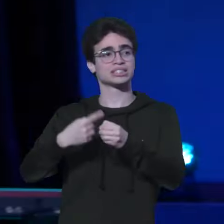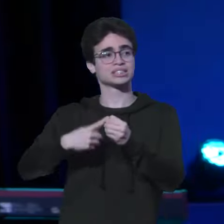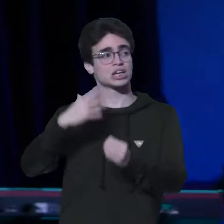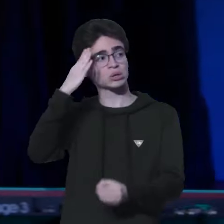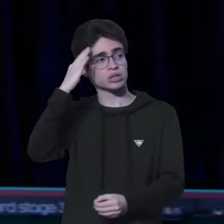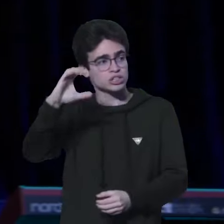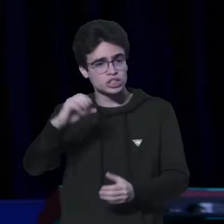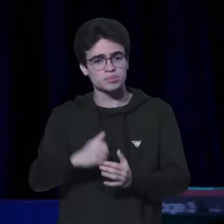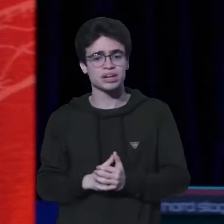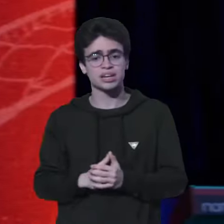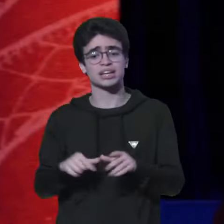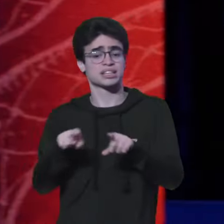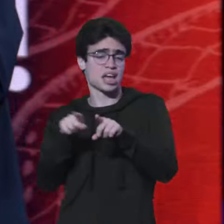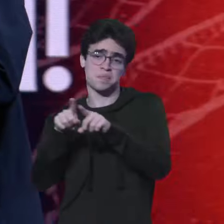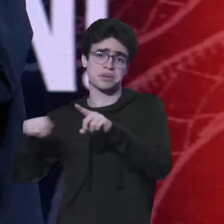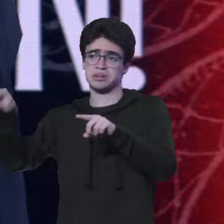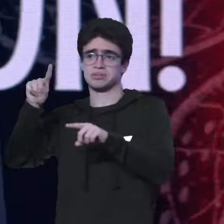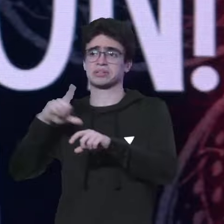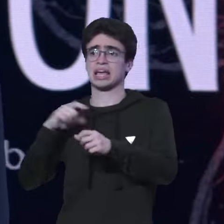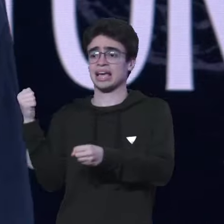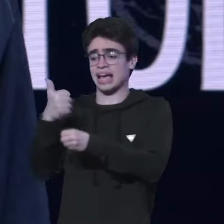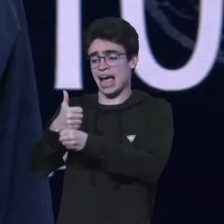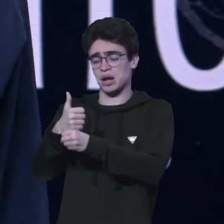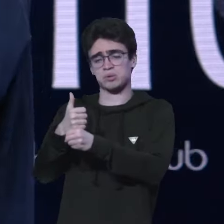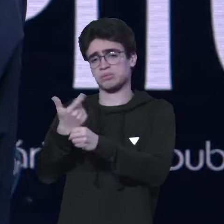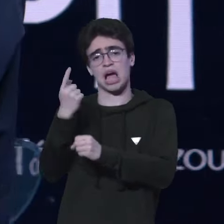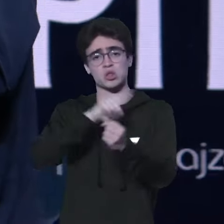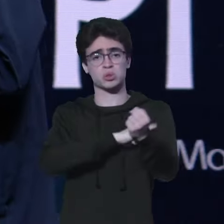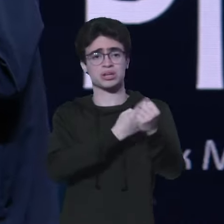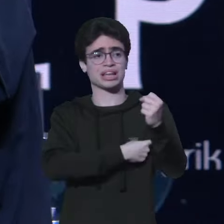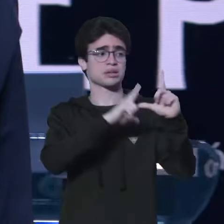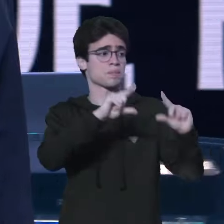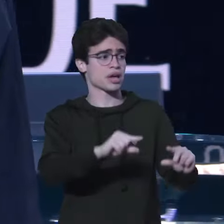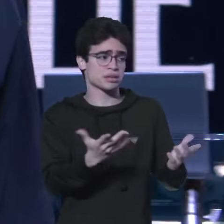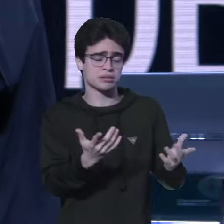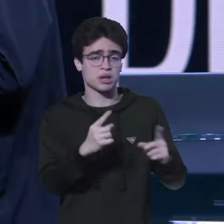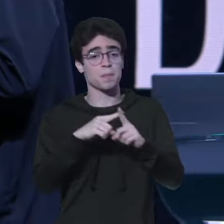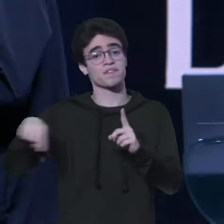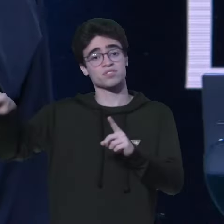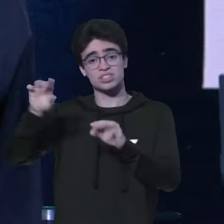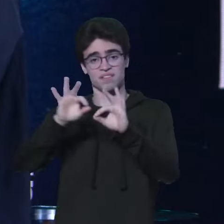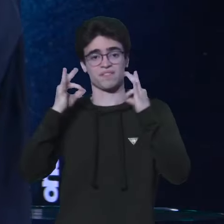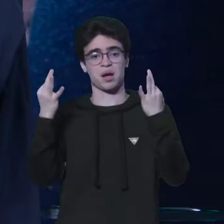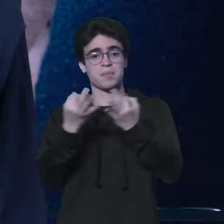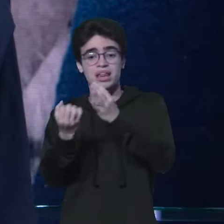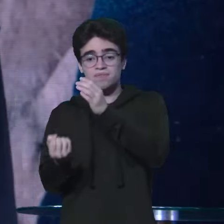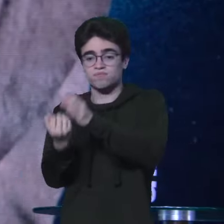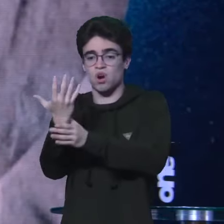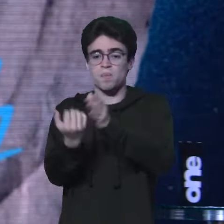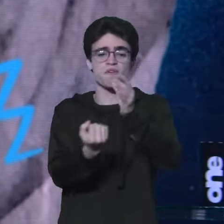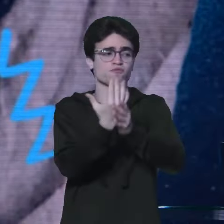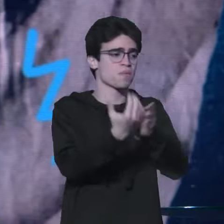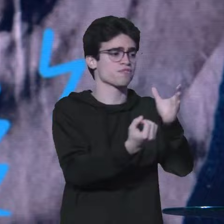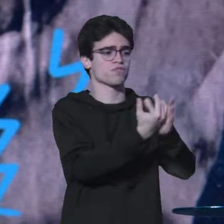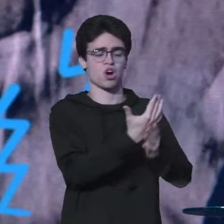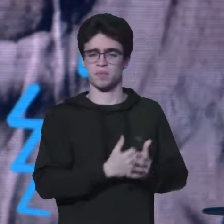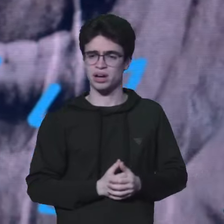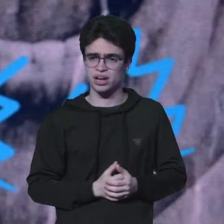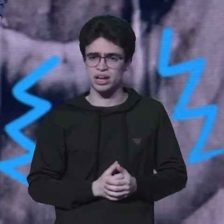até os cargos de menos autoridade, mas vocês vão formar famílias. E eu